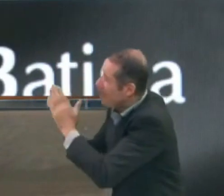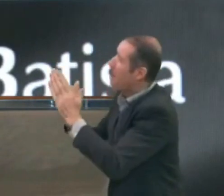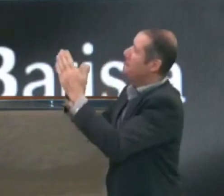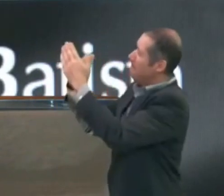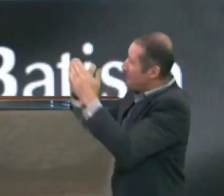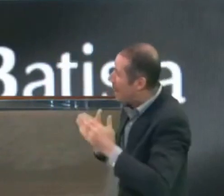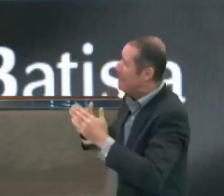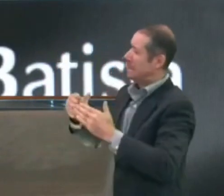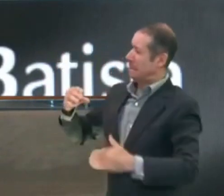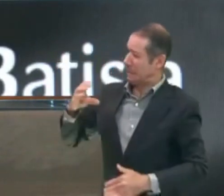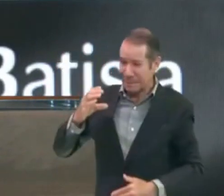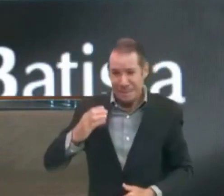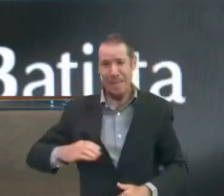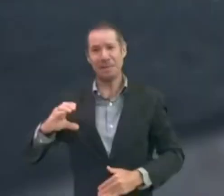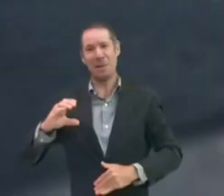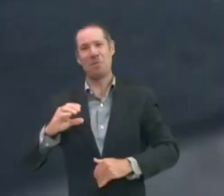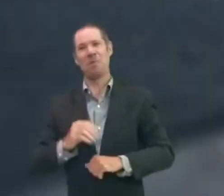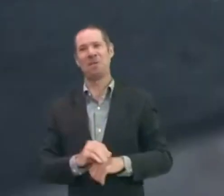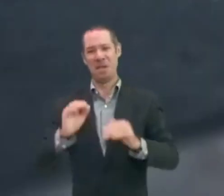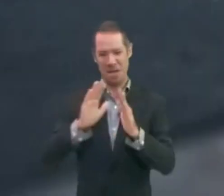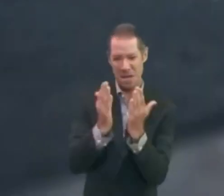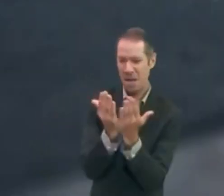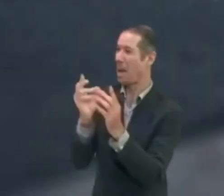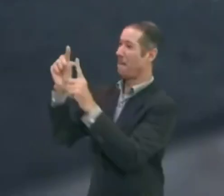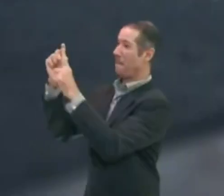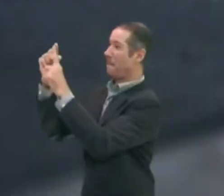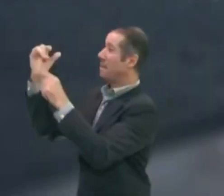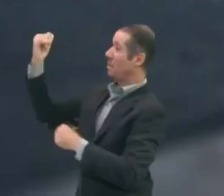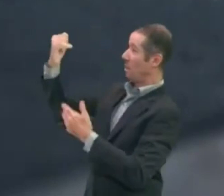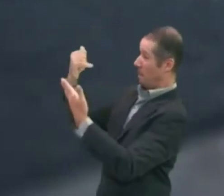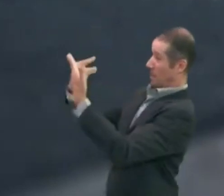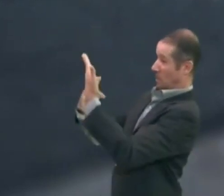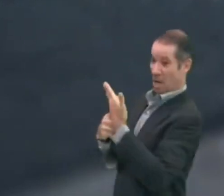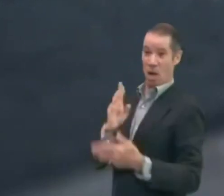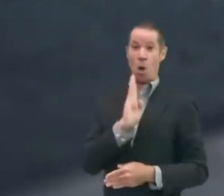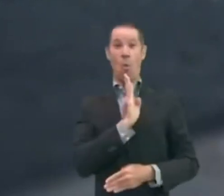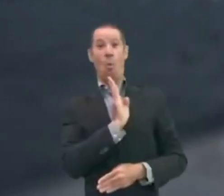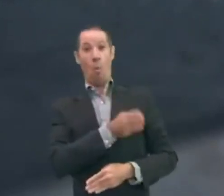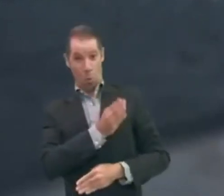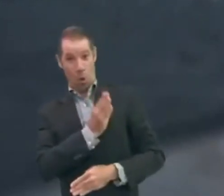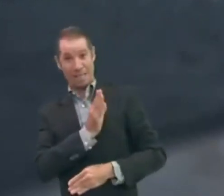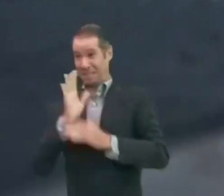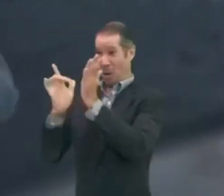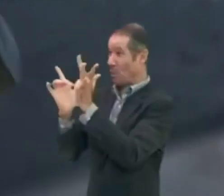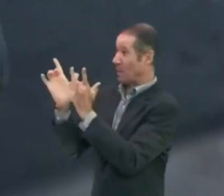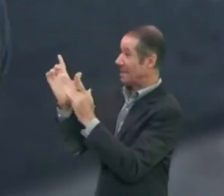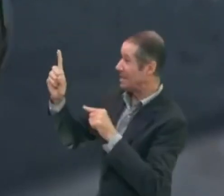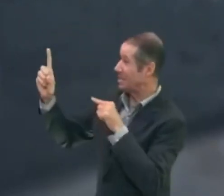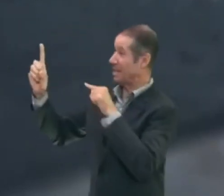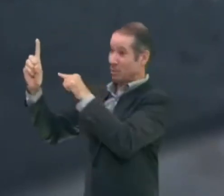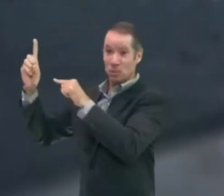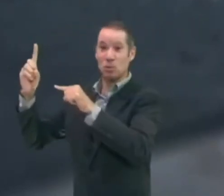por misericórdia. E a Bíblia vai dizer para a gente que o coração de Jesus, por causa